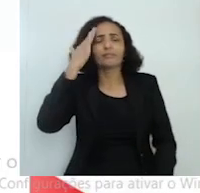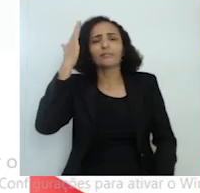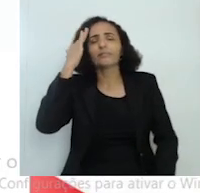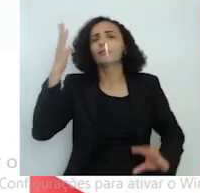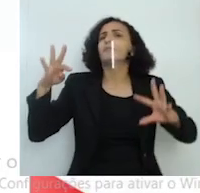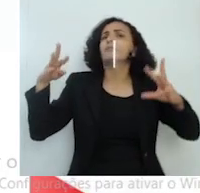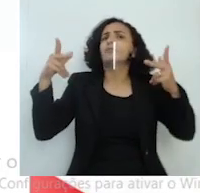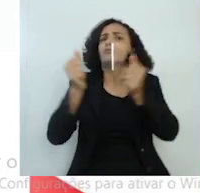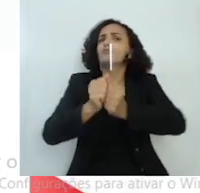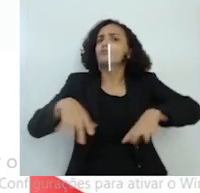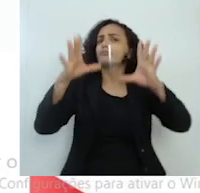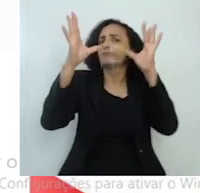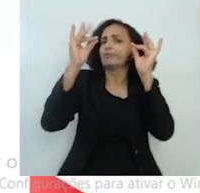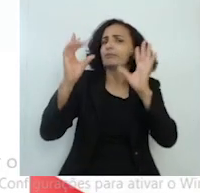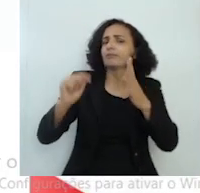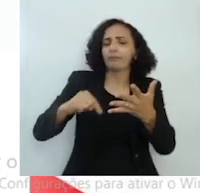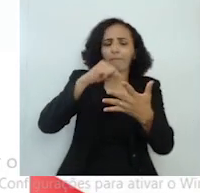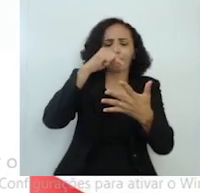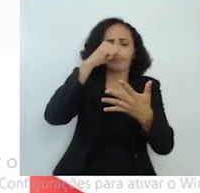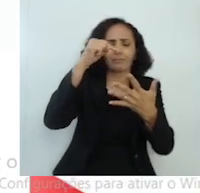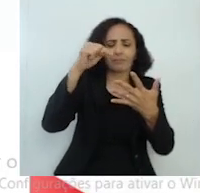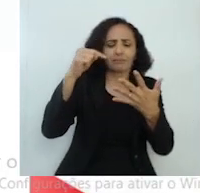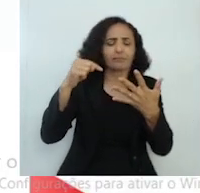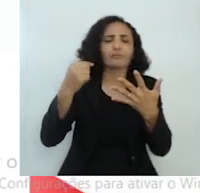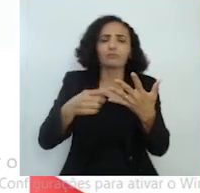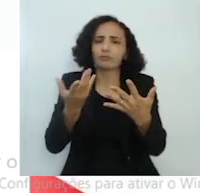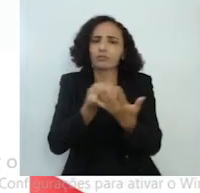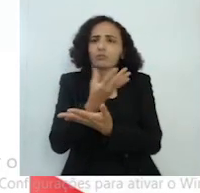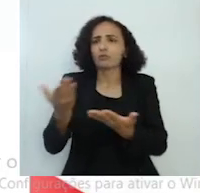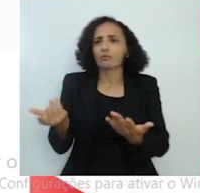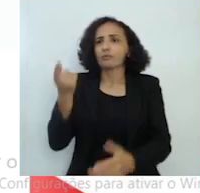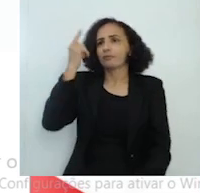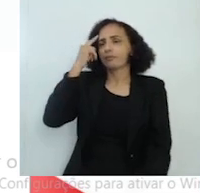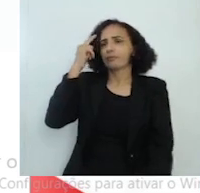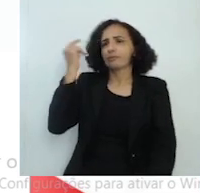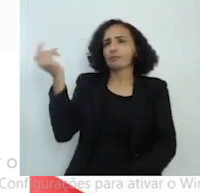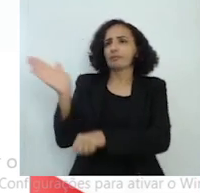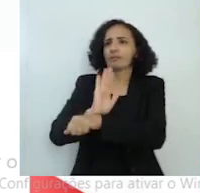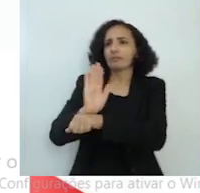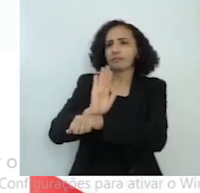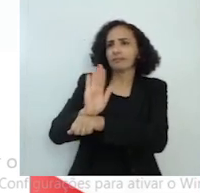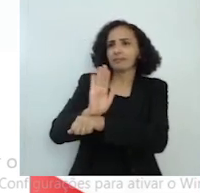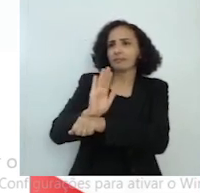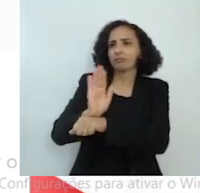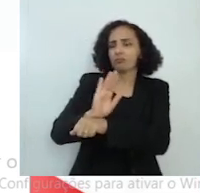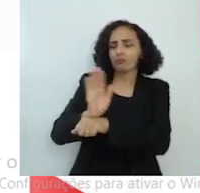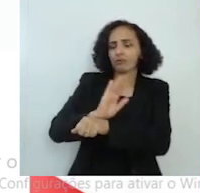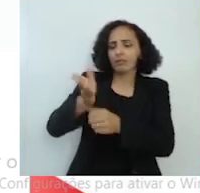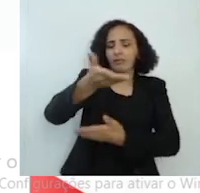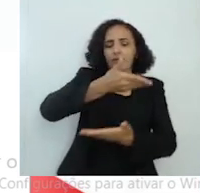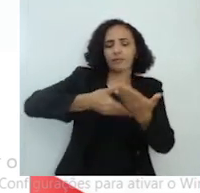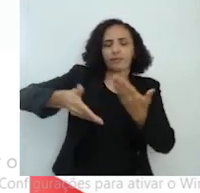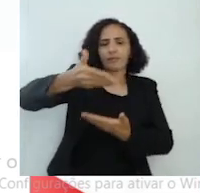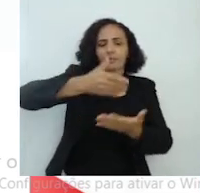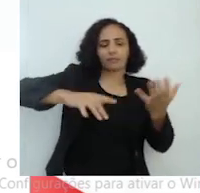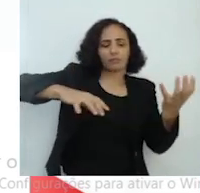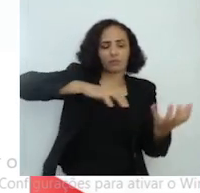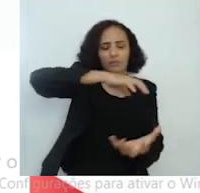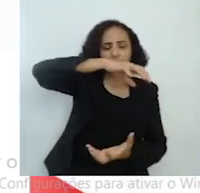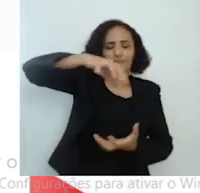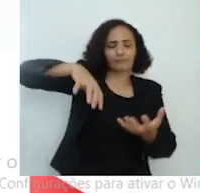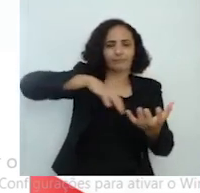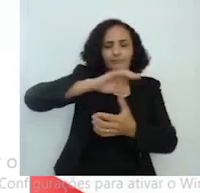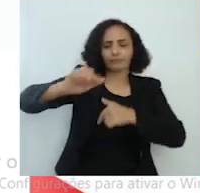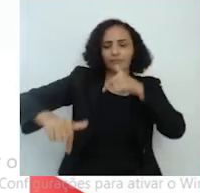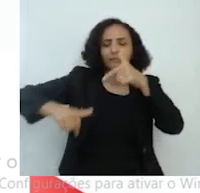entender tudinho se você assistisse esse filme chamado Tempos Modernos, sobre a relação das revoluções industriais, do trabalho,